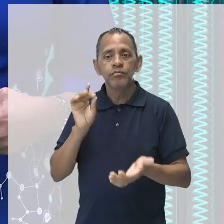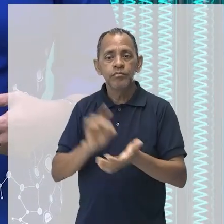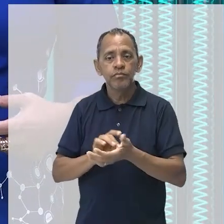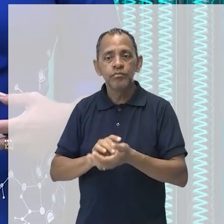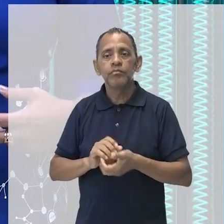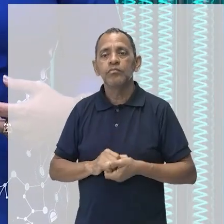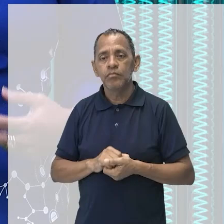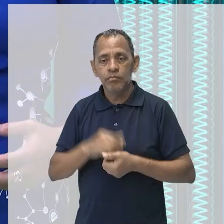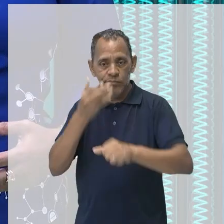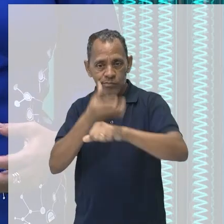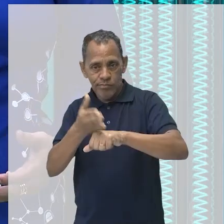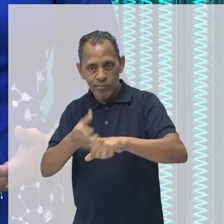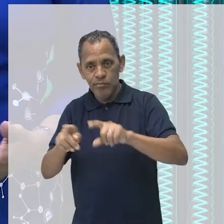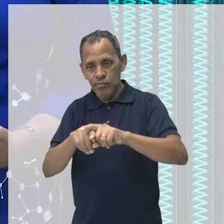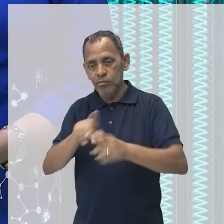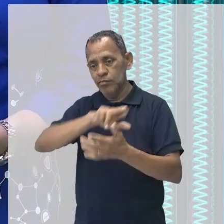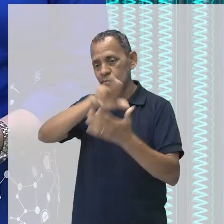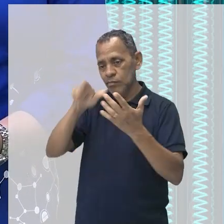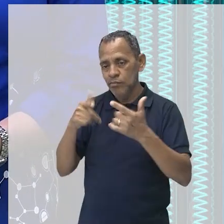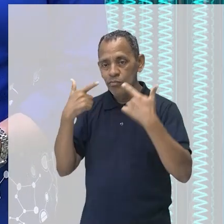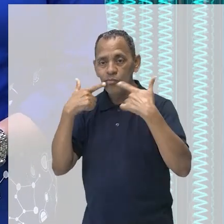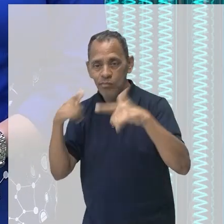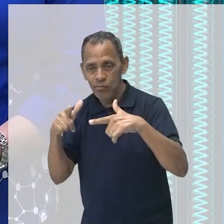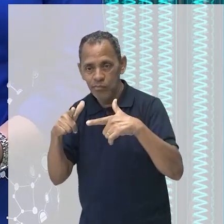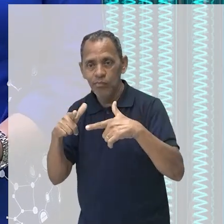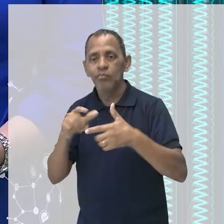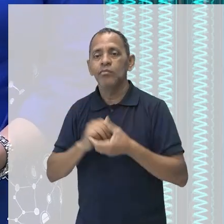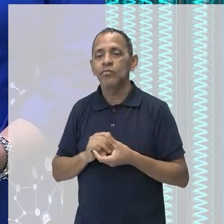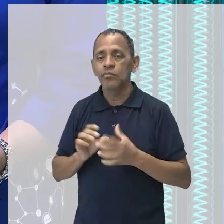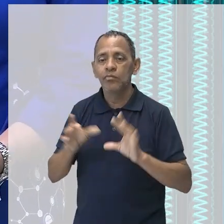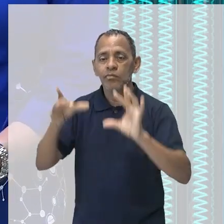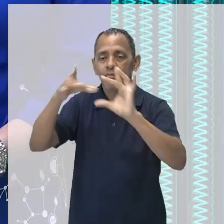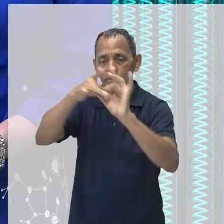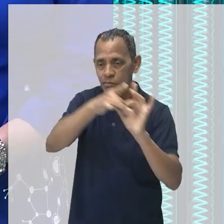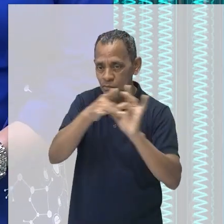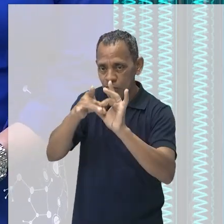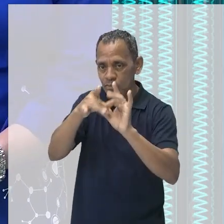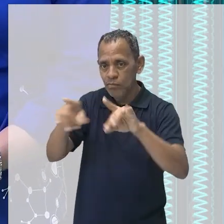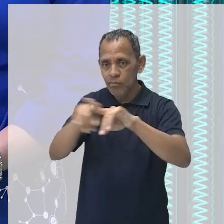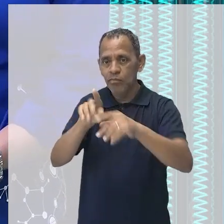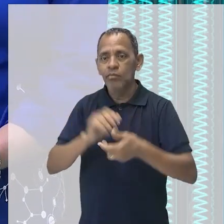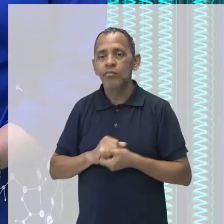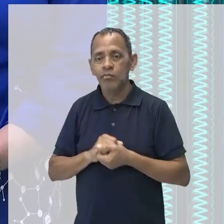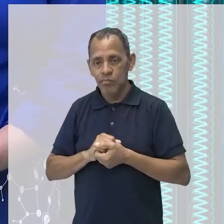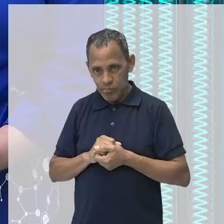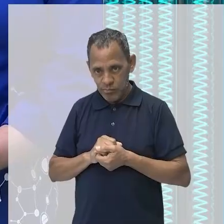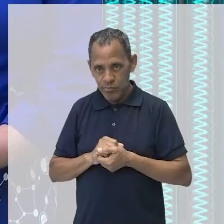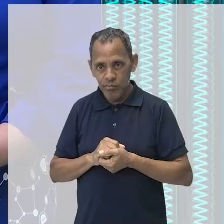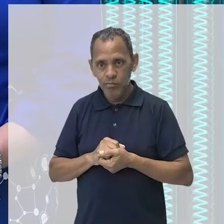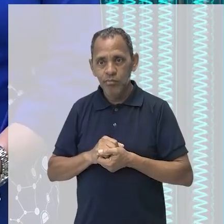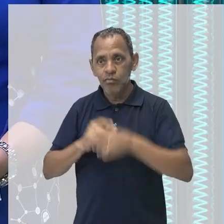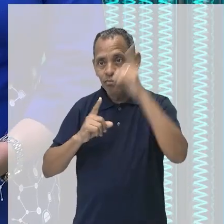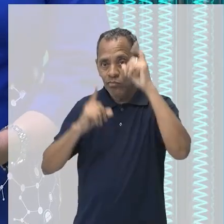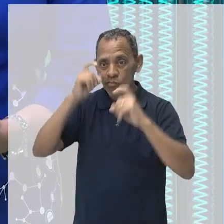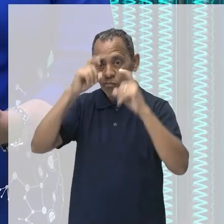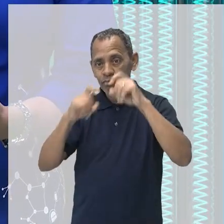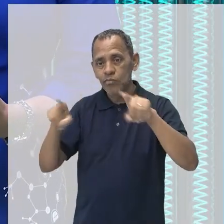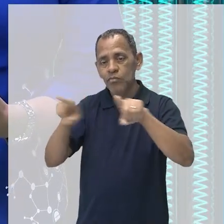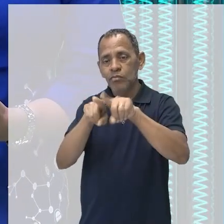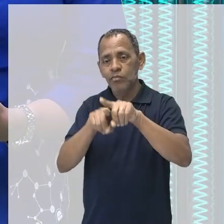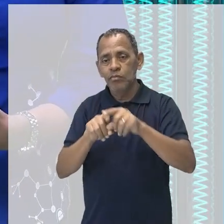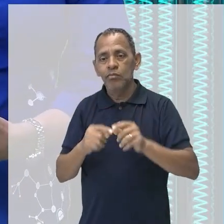acontece quando essas diferentes linguagens se entrelaçam. A combinação de mímica, improvisação e